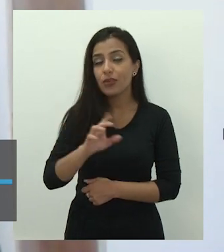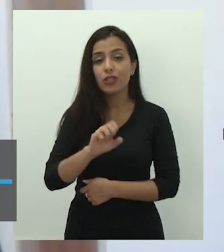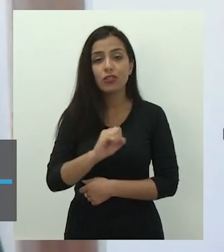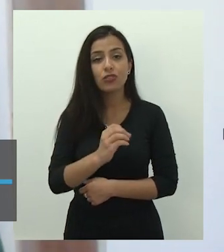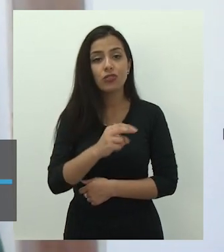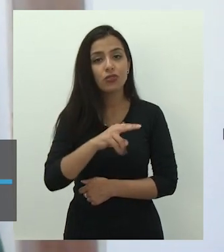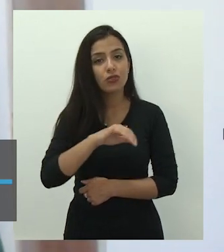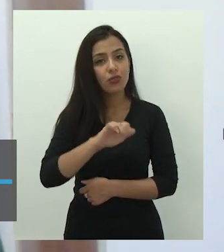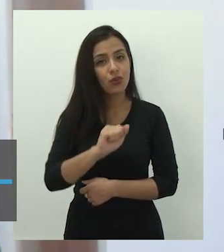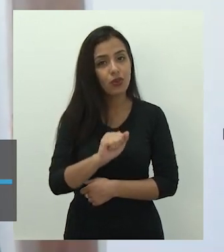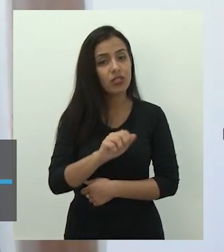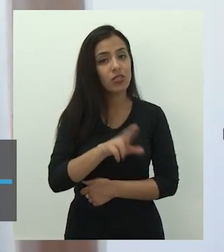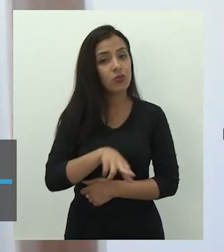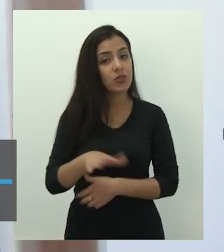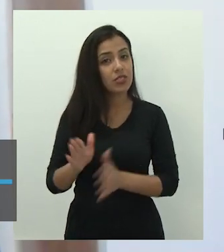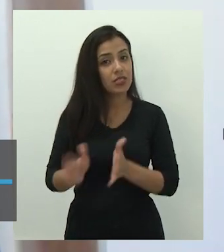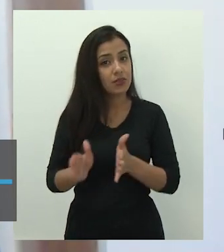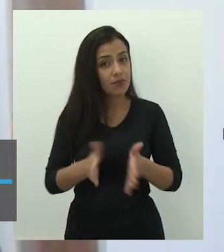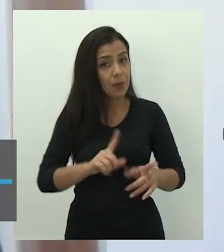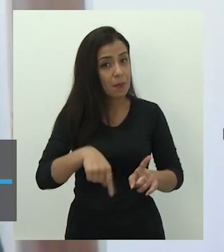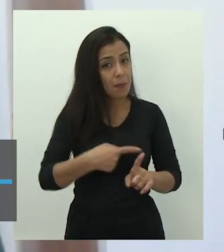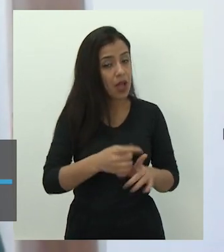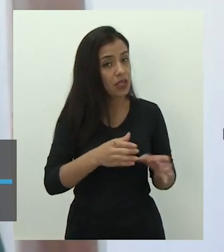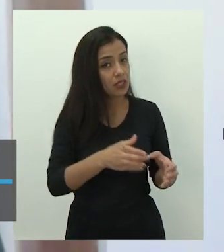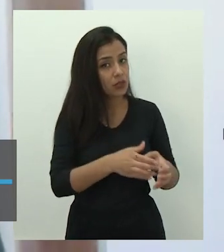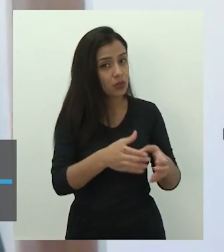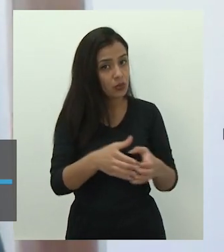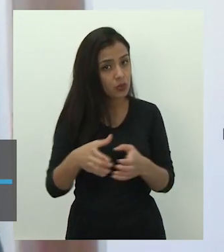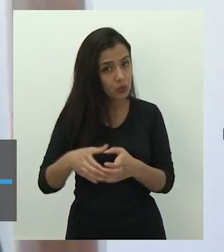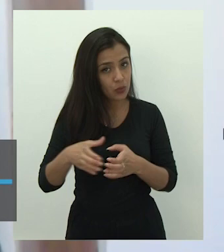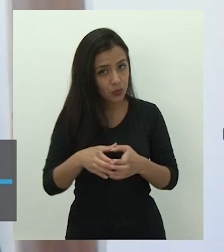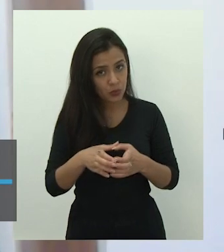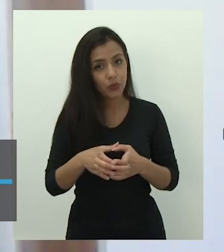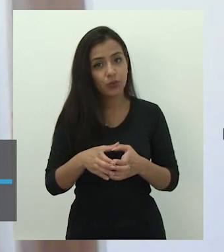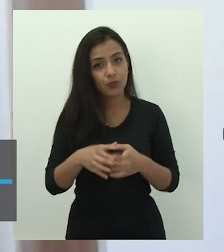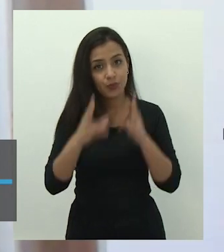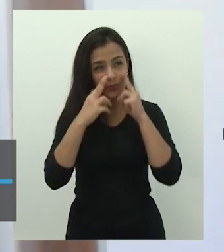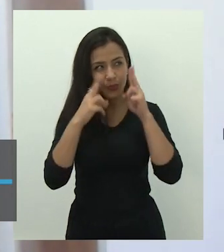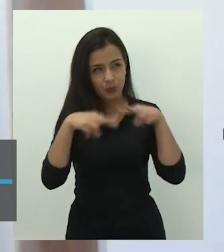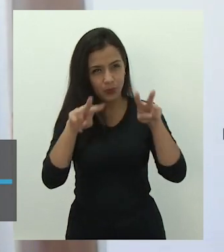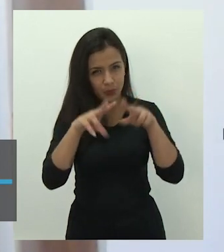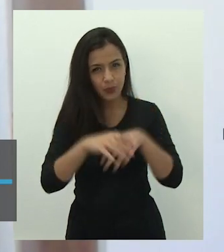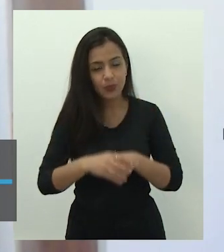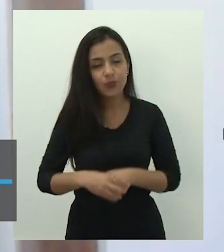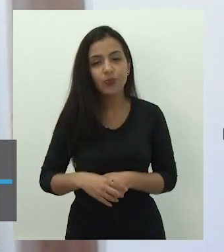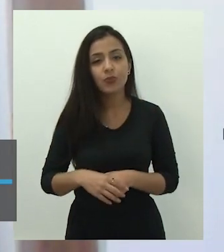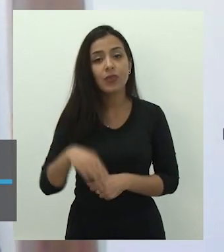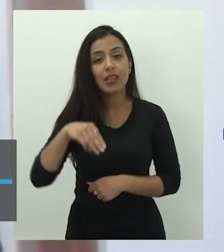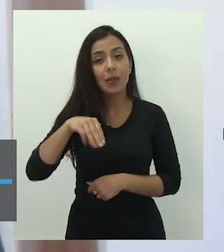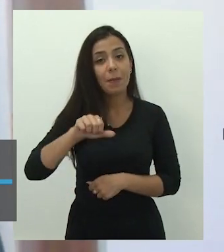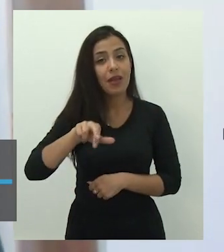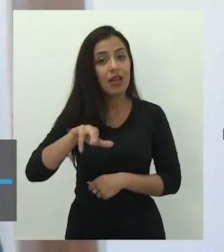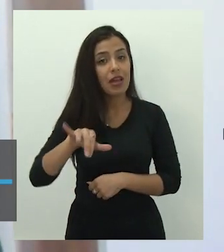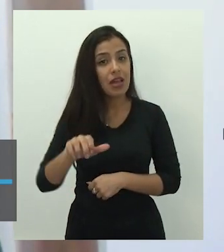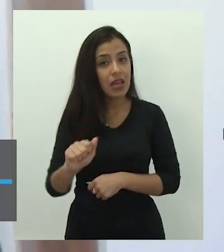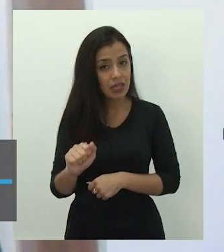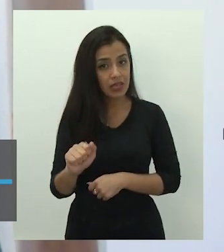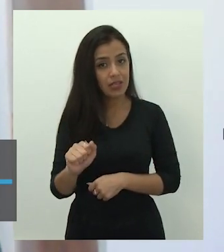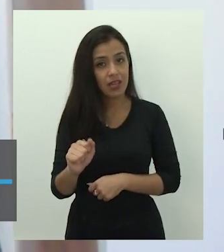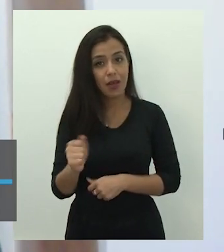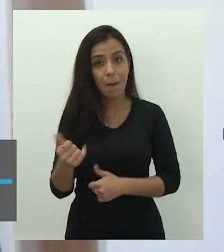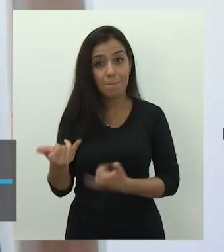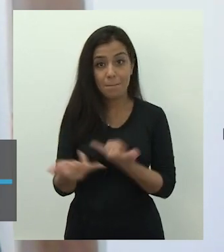fazendo sequências e agrupamentos. A professora Ana Maria, brincando com